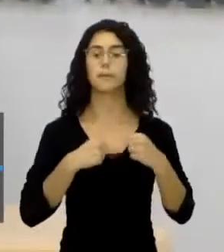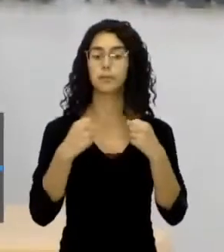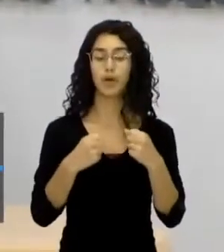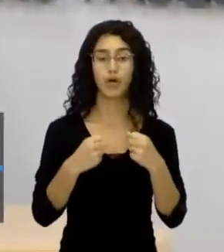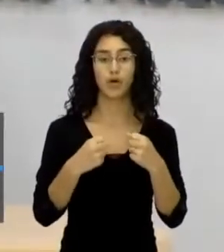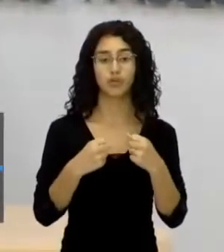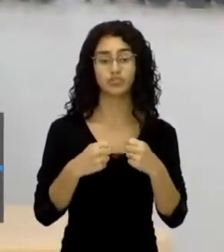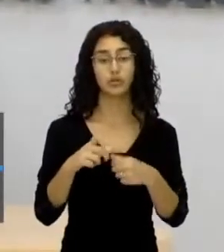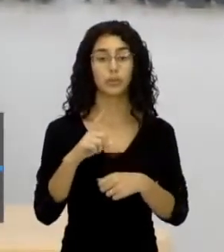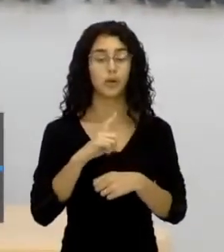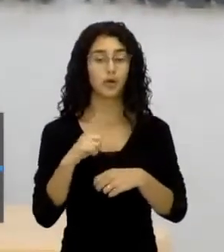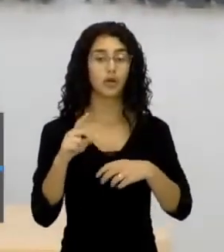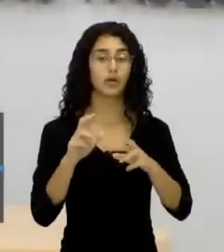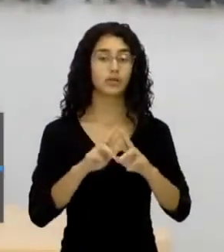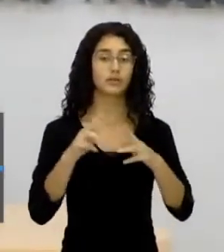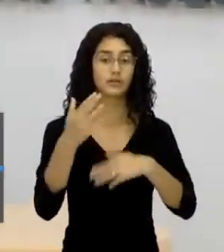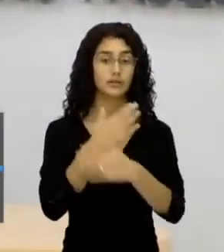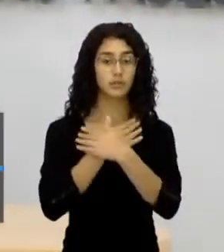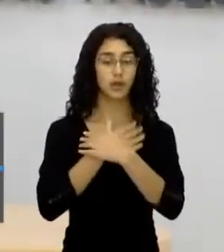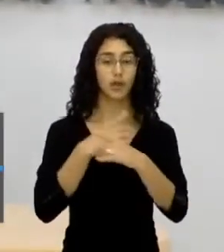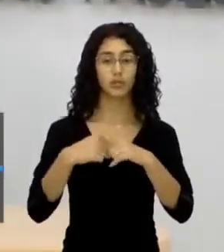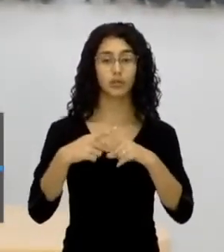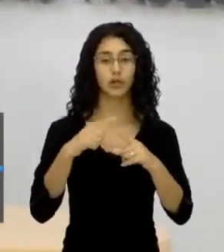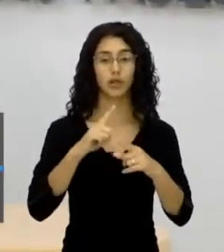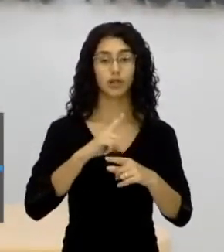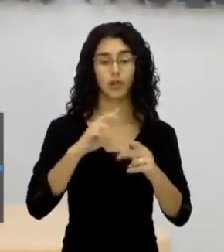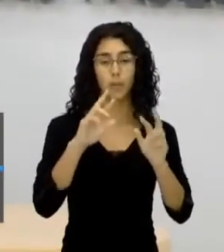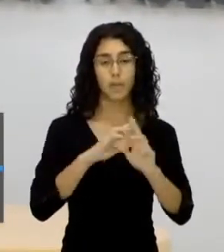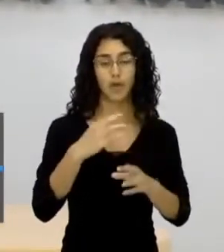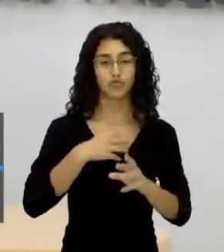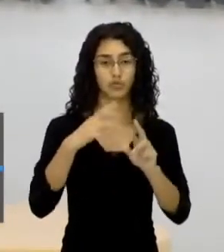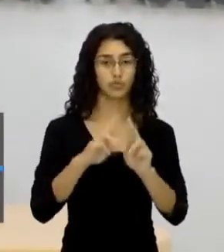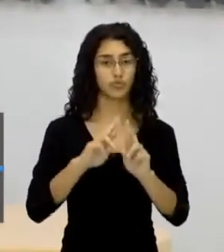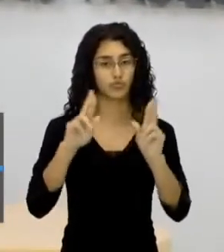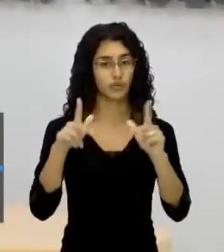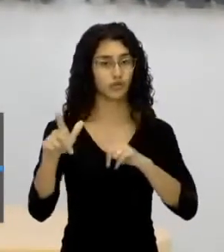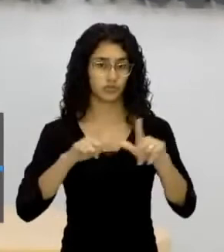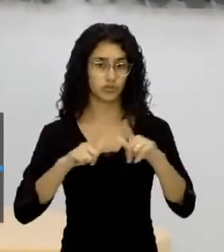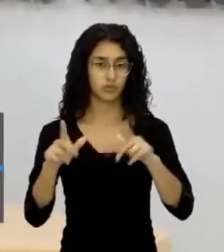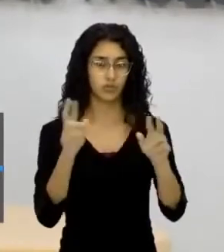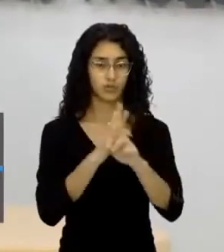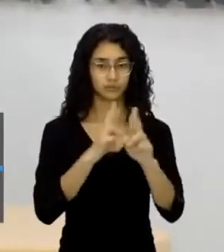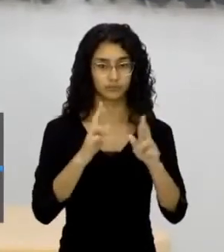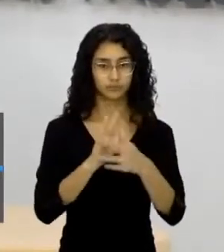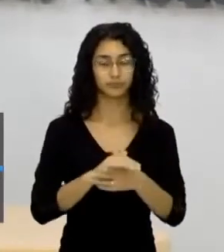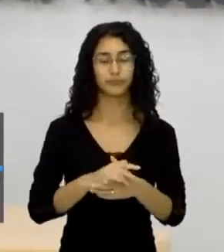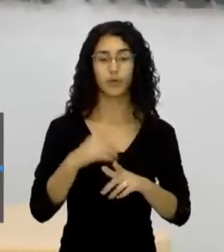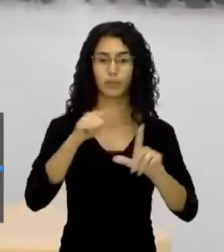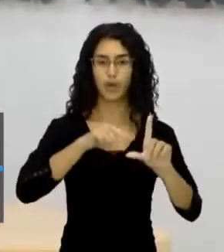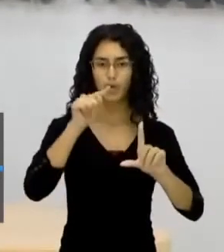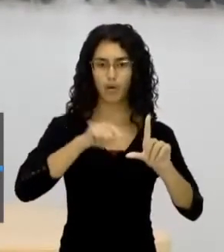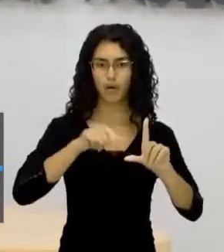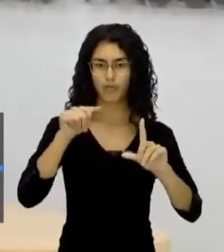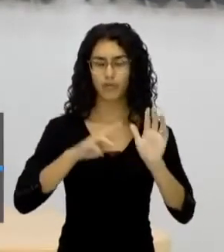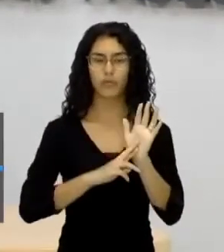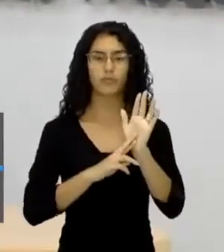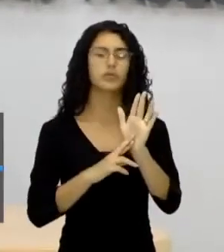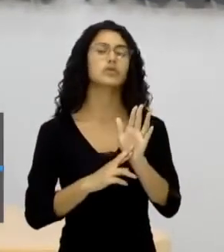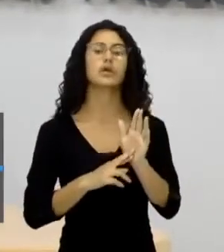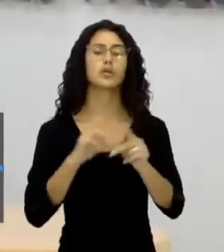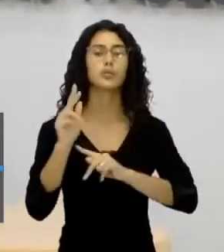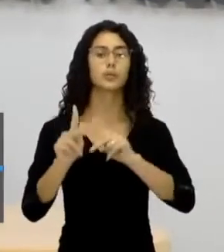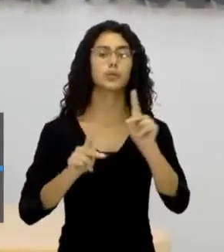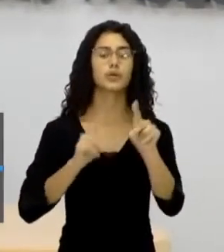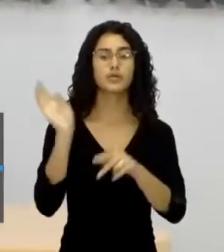porque têm atributos diferenciados, né, nessa relação de emprego, tá certo? E aí eu trouxe um gráfico mostrando aí a